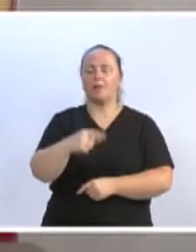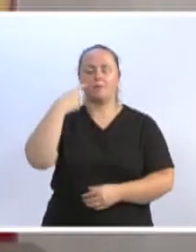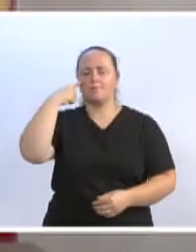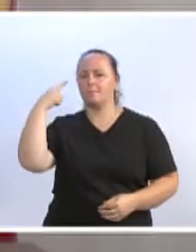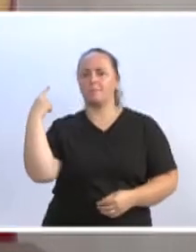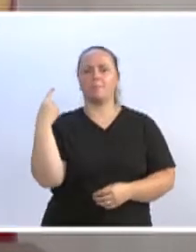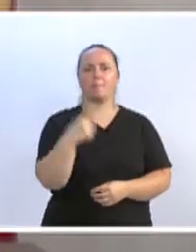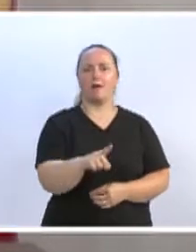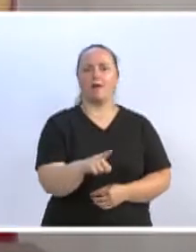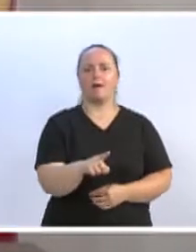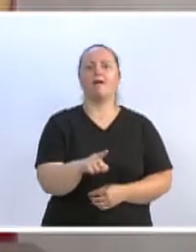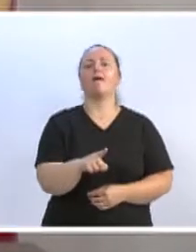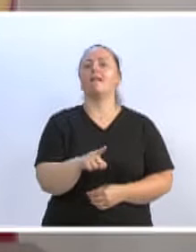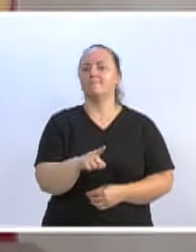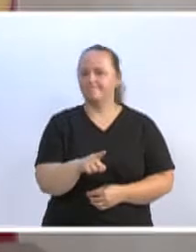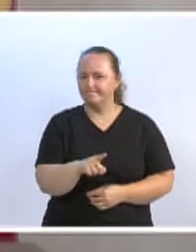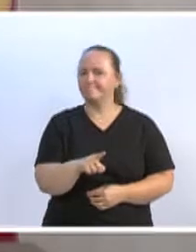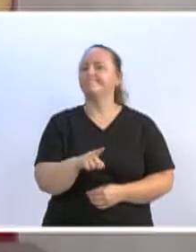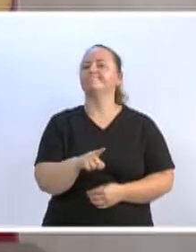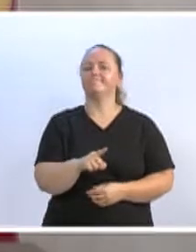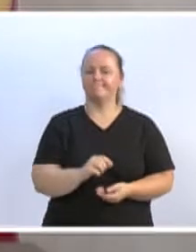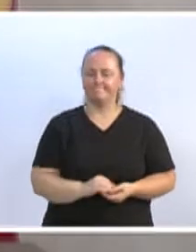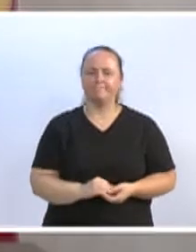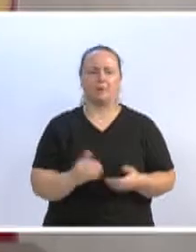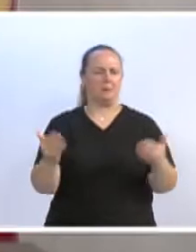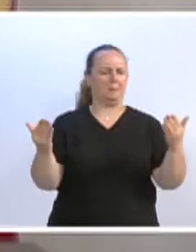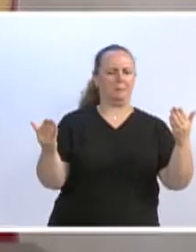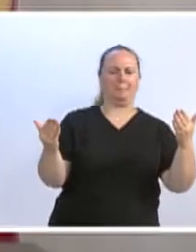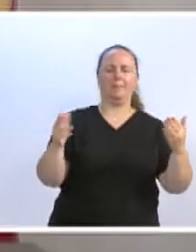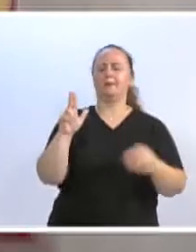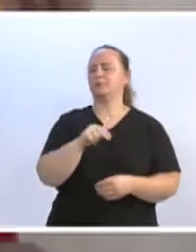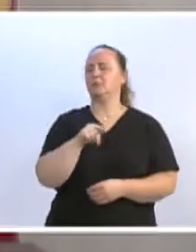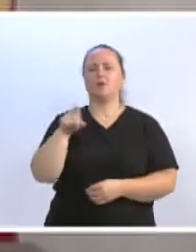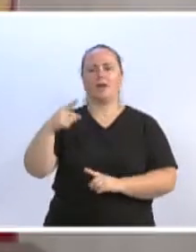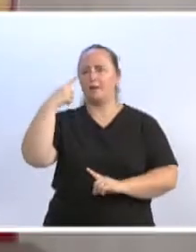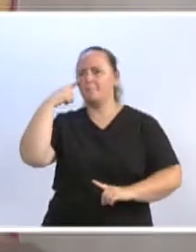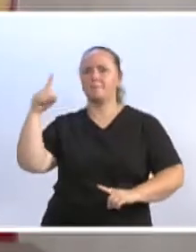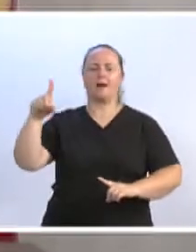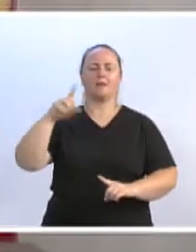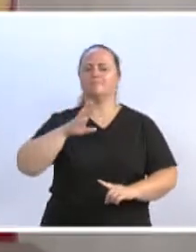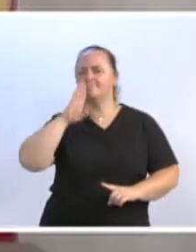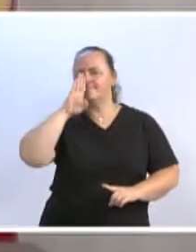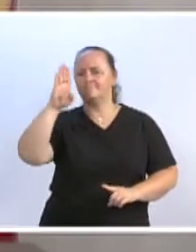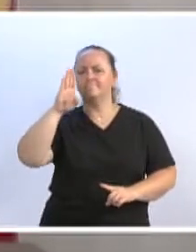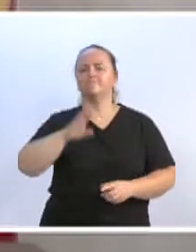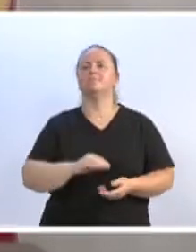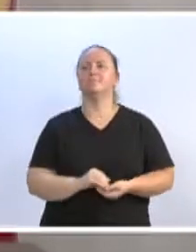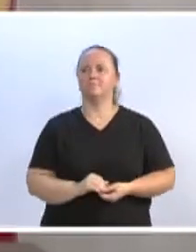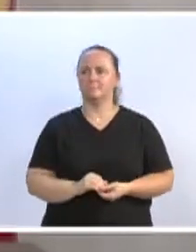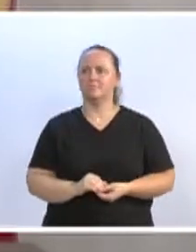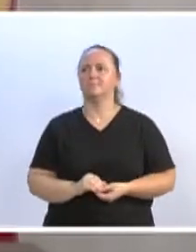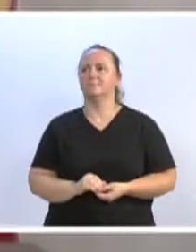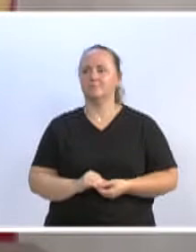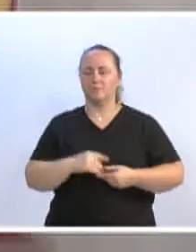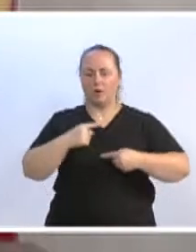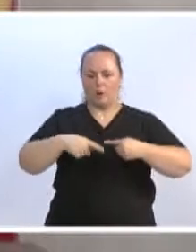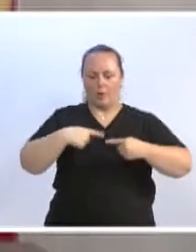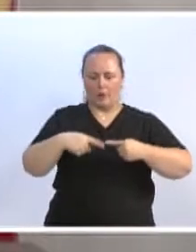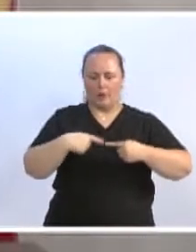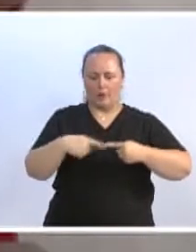descoberta arqueológica de todos os tempos, sem sombra de dúvidas. Aquilo que nós chamamos de os rolos do Mar